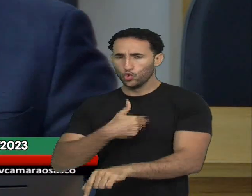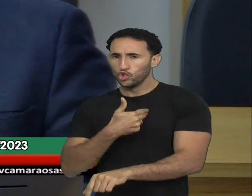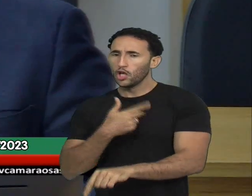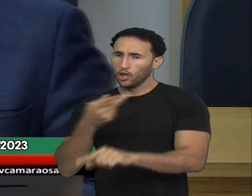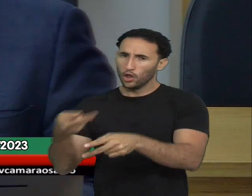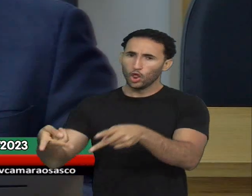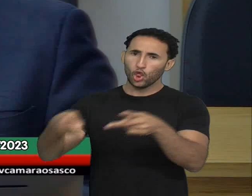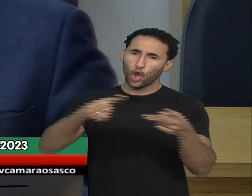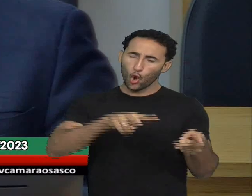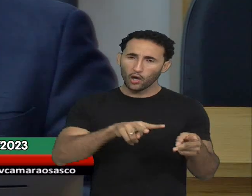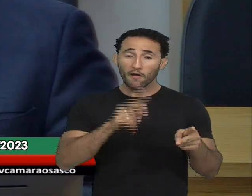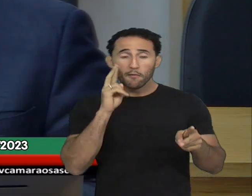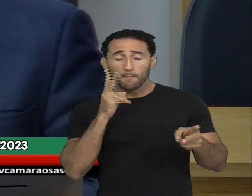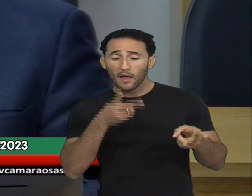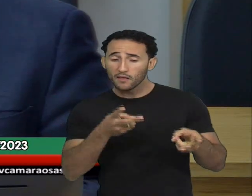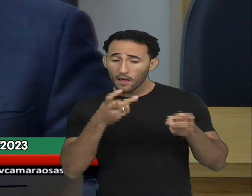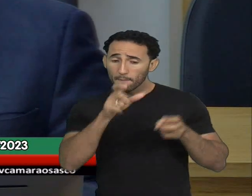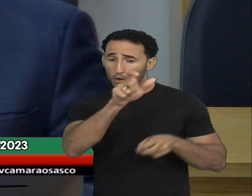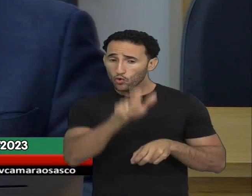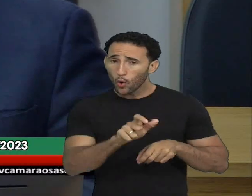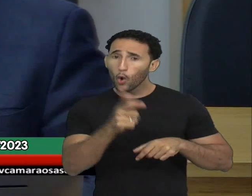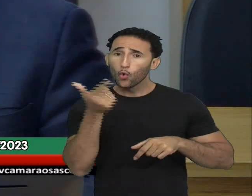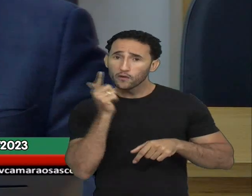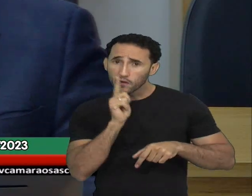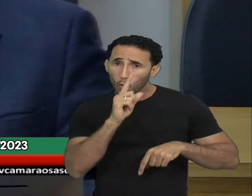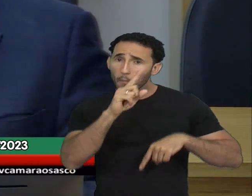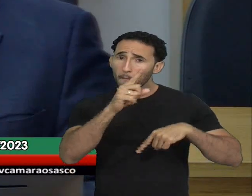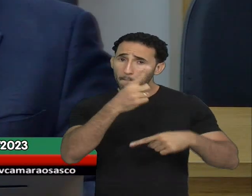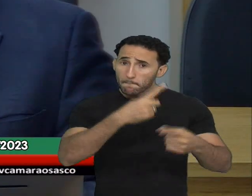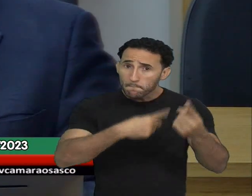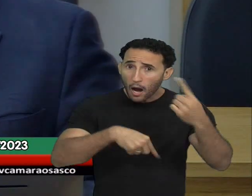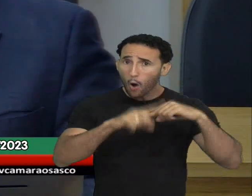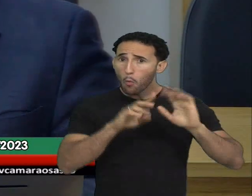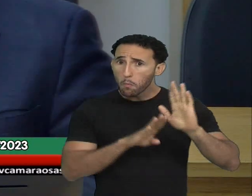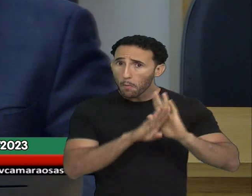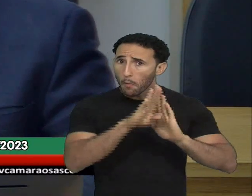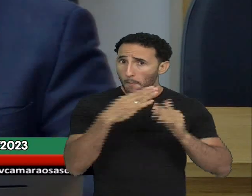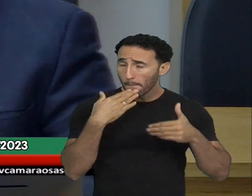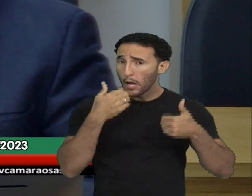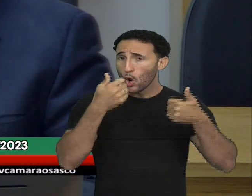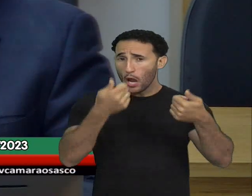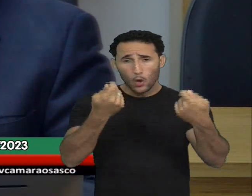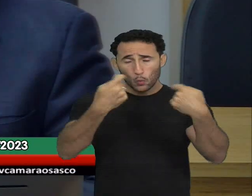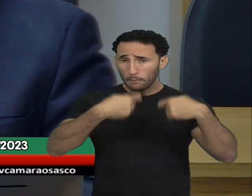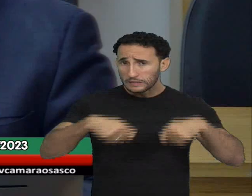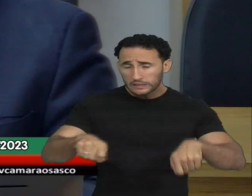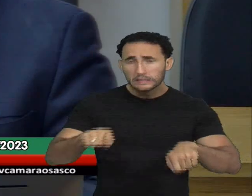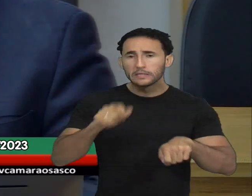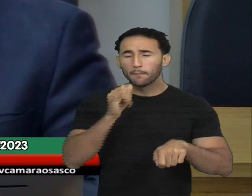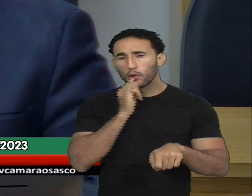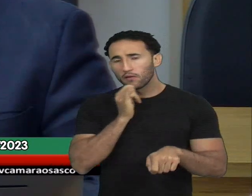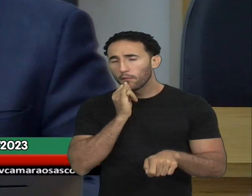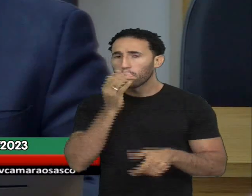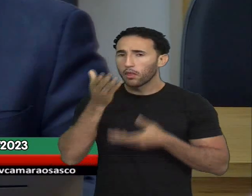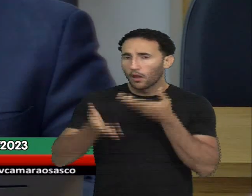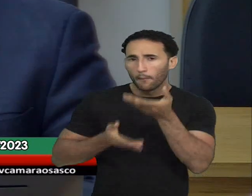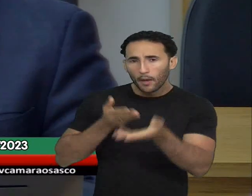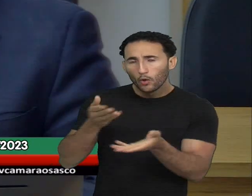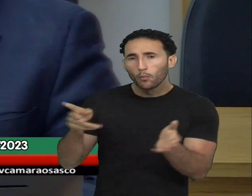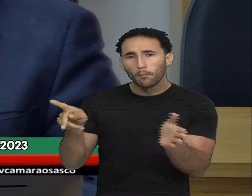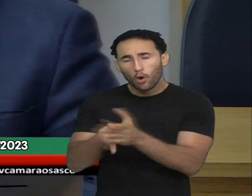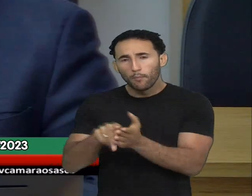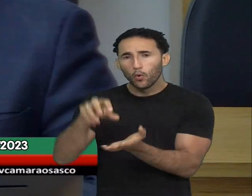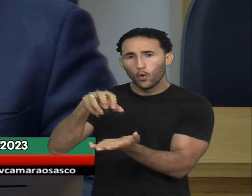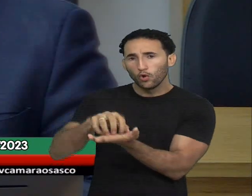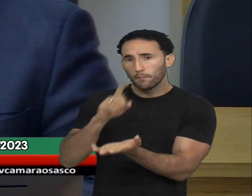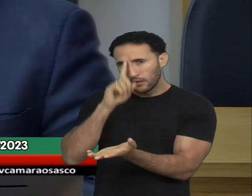que ele está bem estabilizado, que ele já não está mais precisando da assistência daquela internação, ele volta